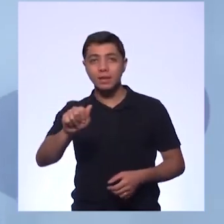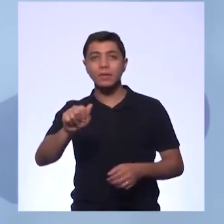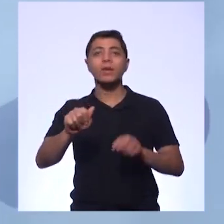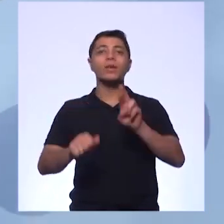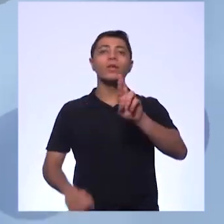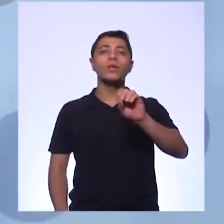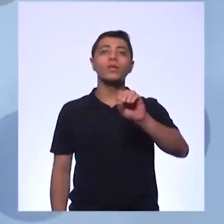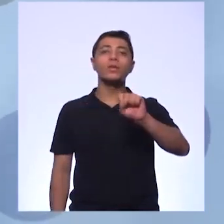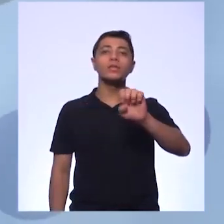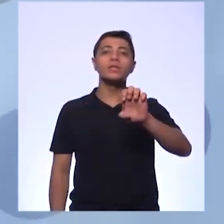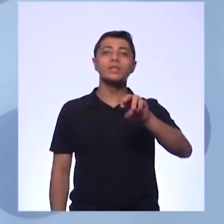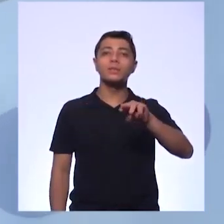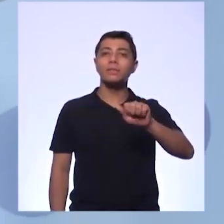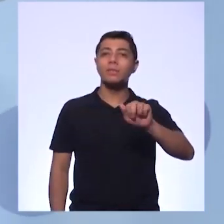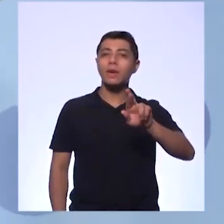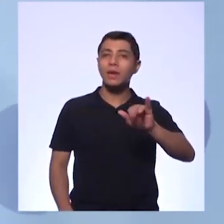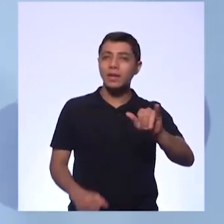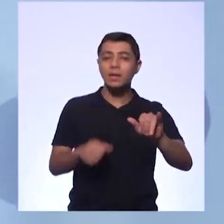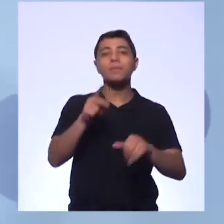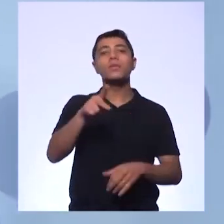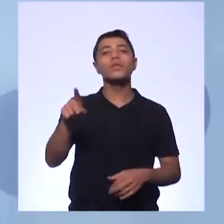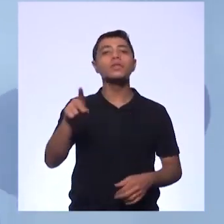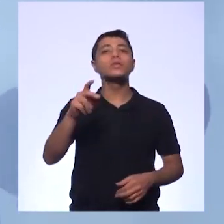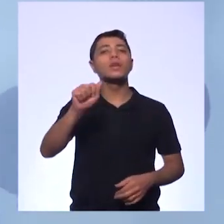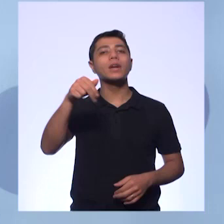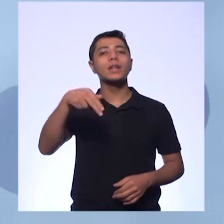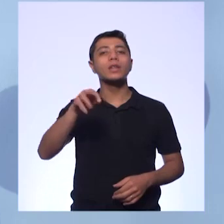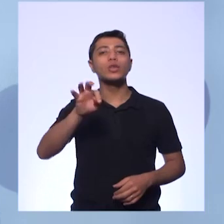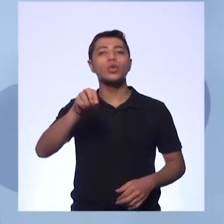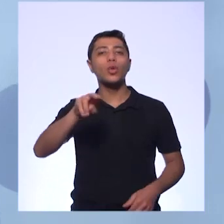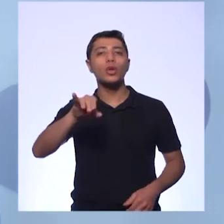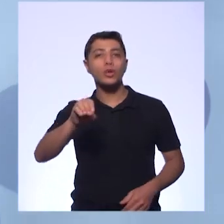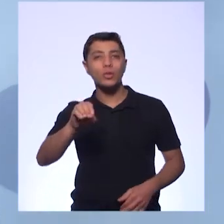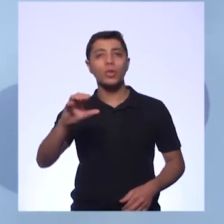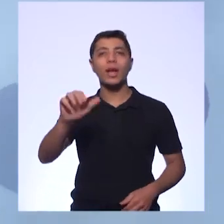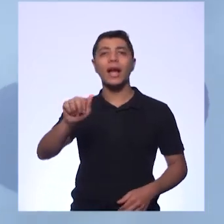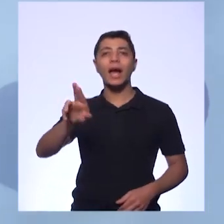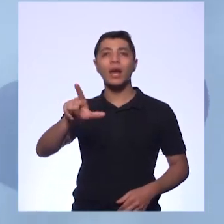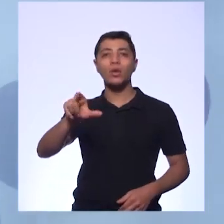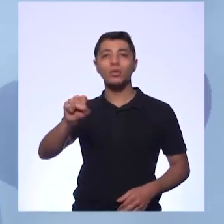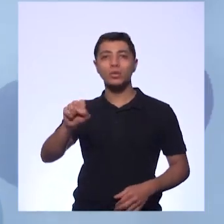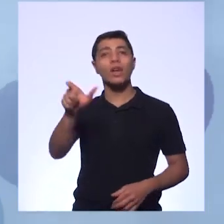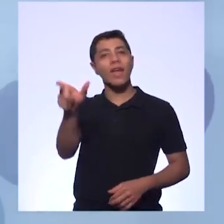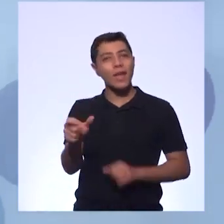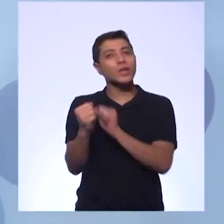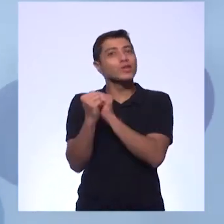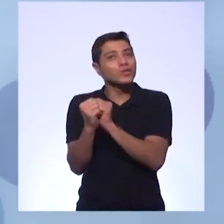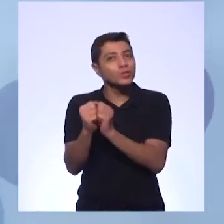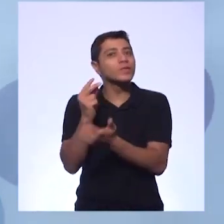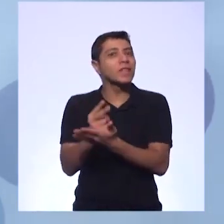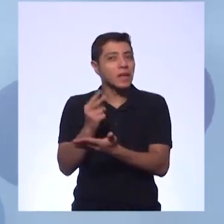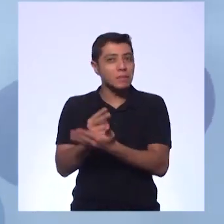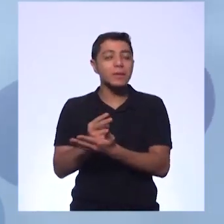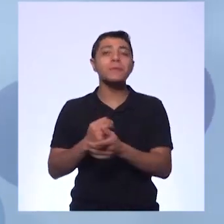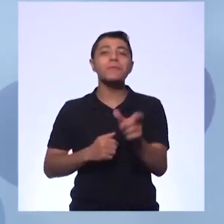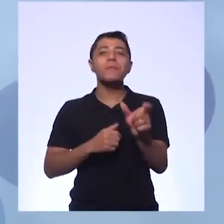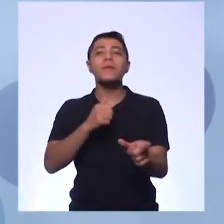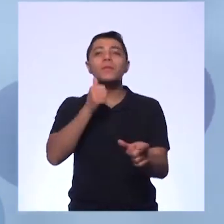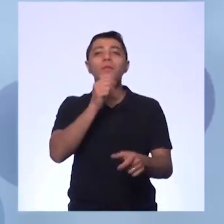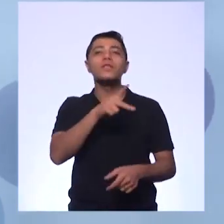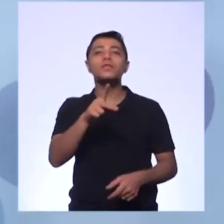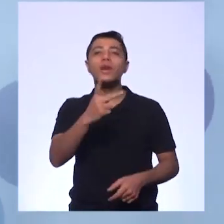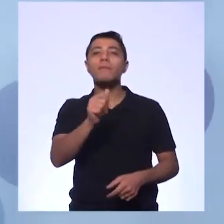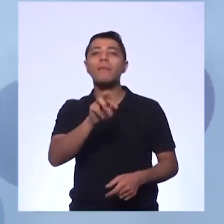Rosemary, professor Antônio Carlos, que está sempre com a gente também. A, a responder a professora Patrícia, que ela está perguntando sobre os links do